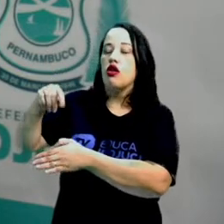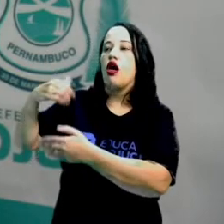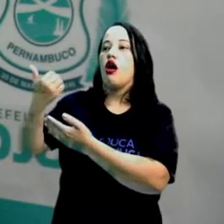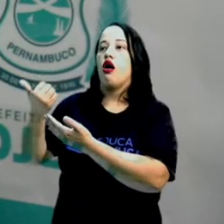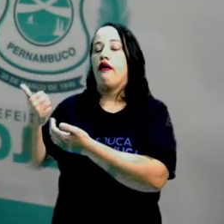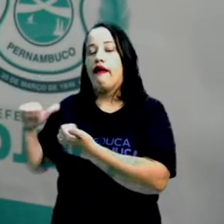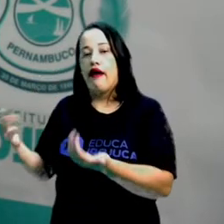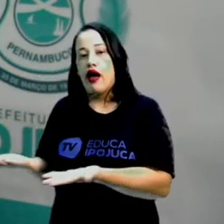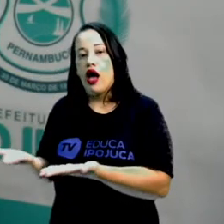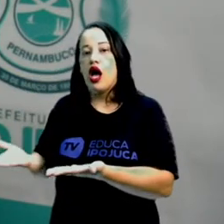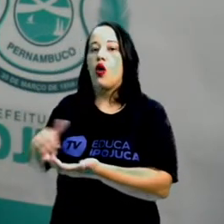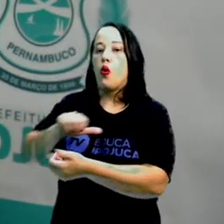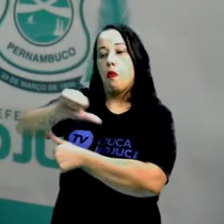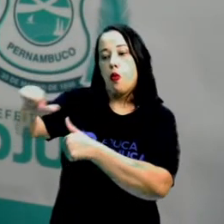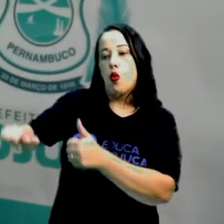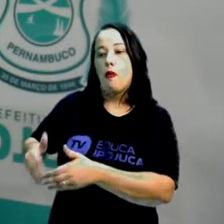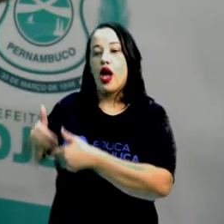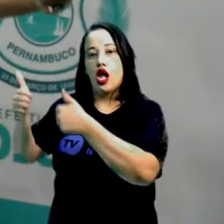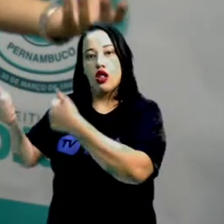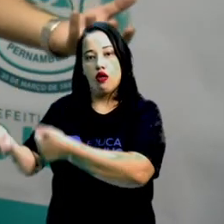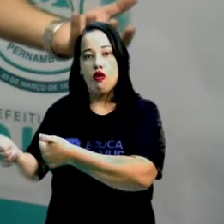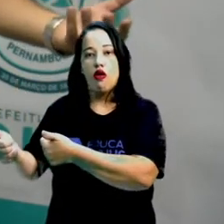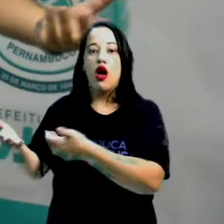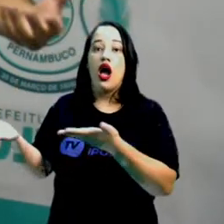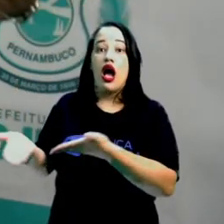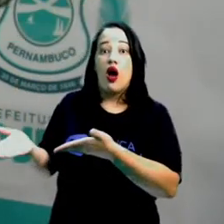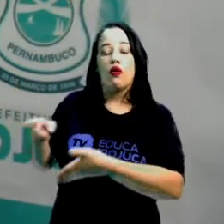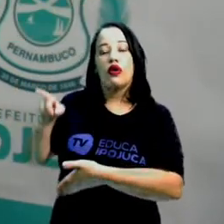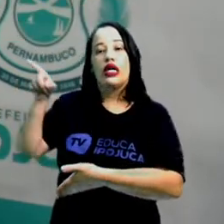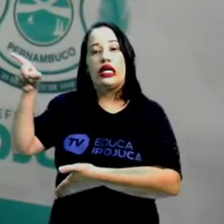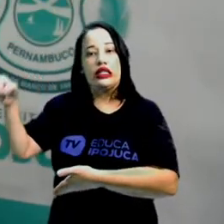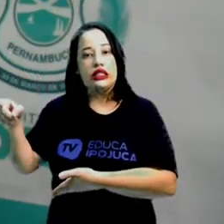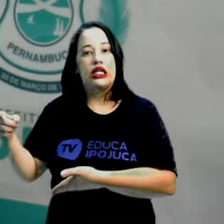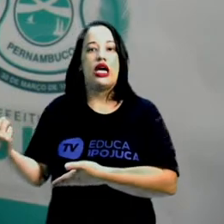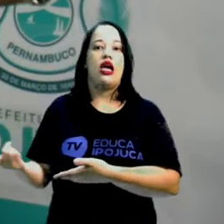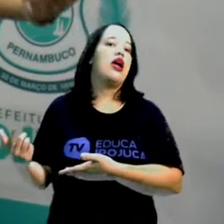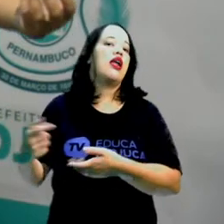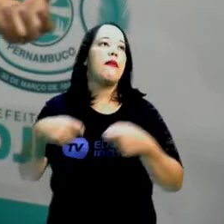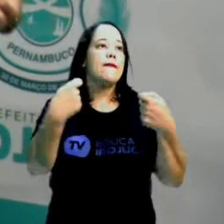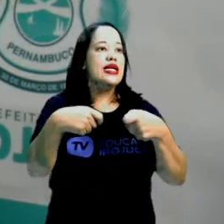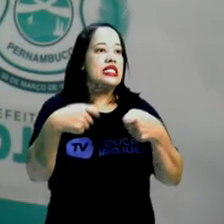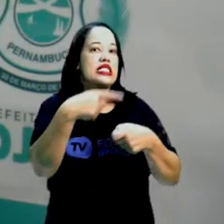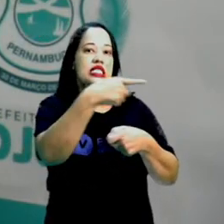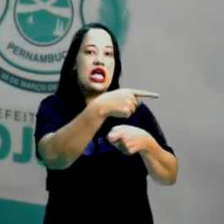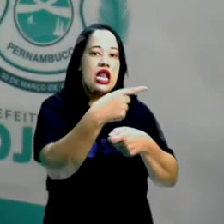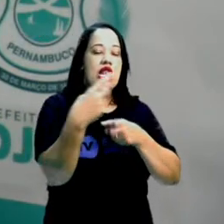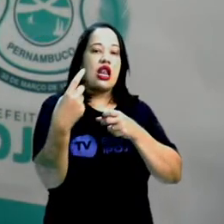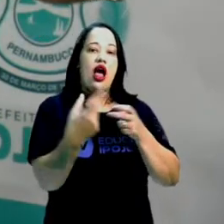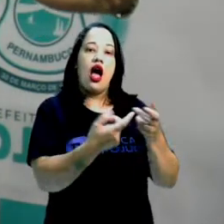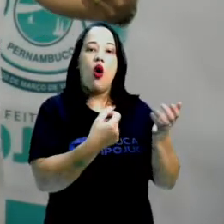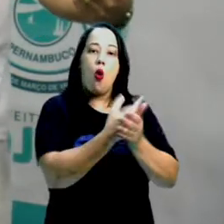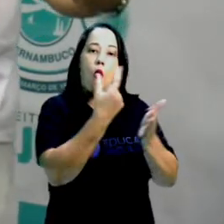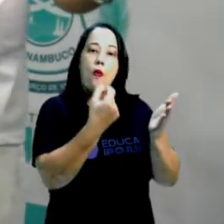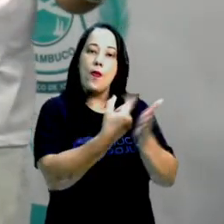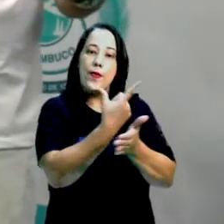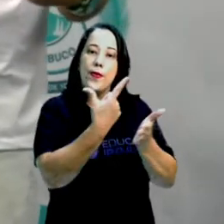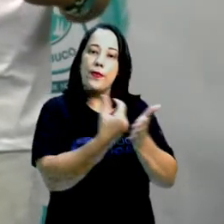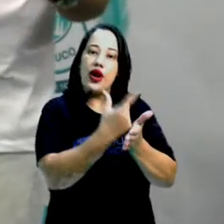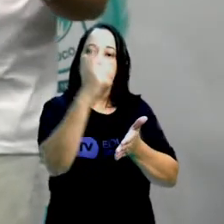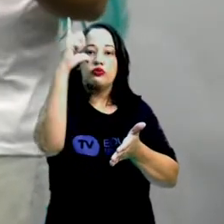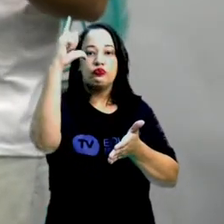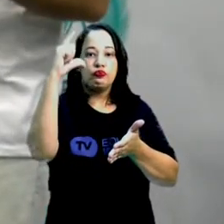deixa de precisar os produtos nos Estados Unidos Europa para de precisar desses produtos preparando comprar